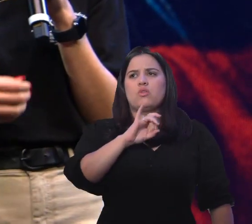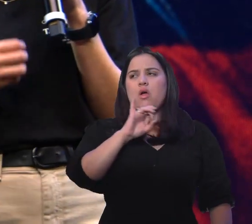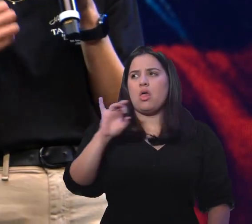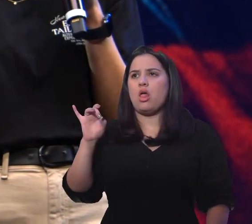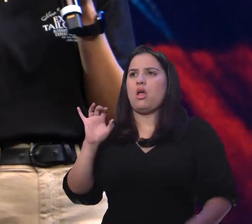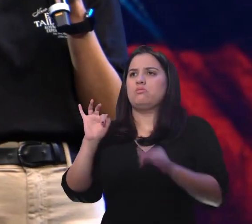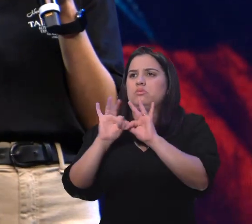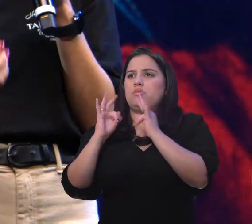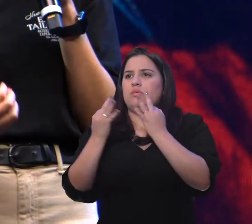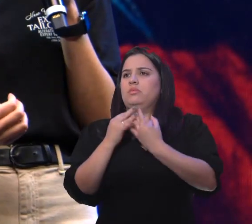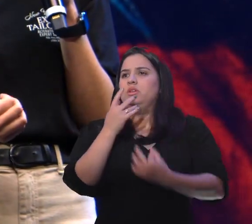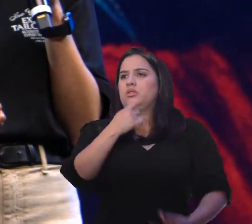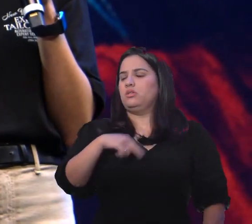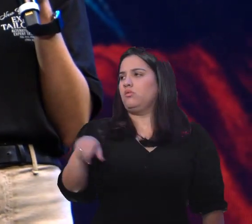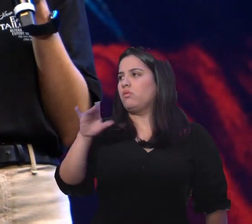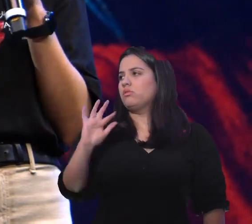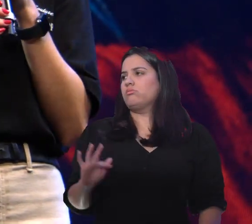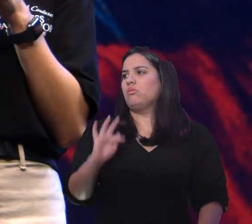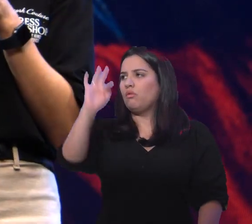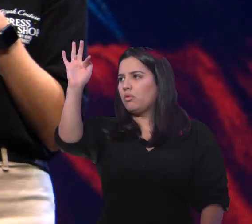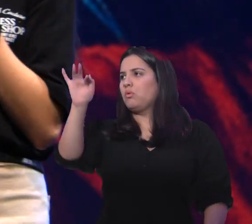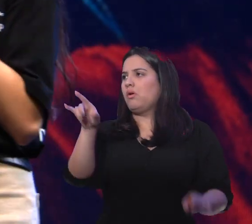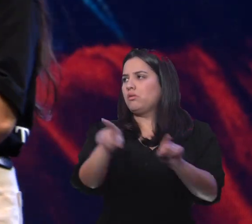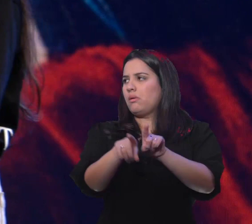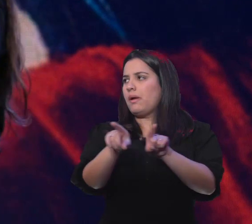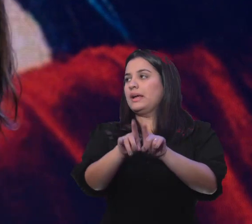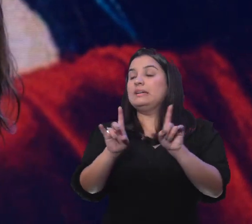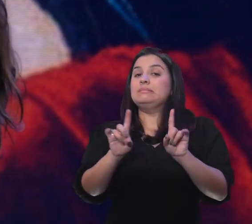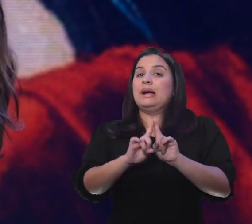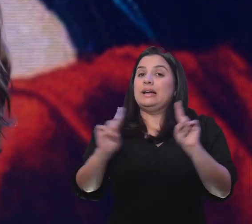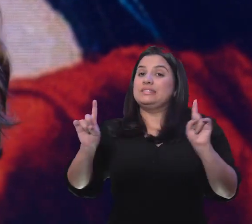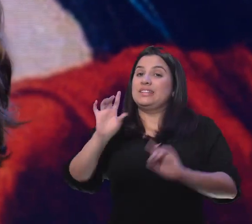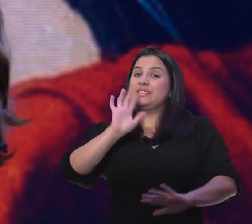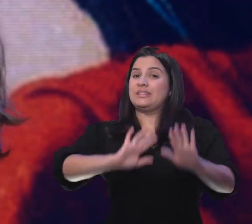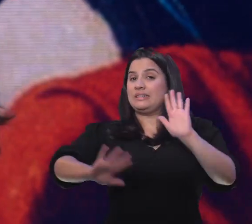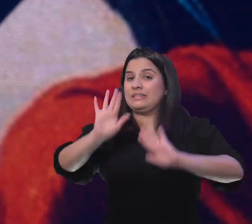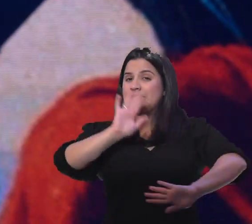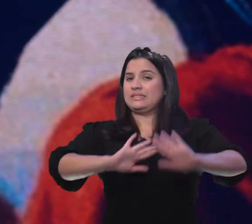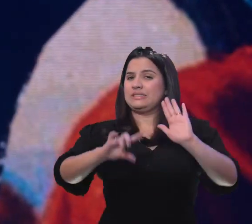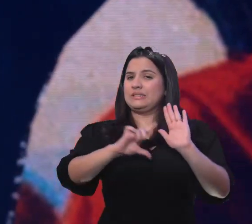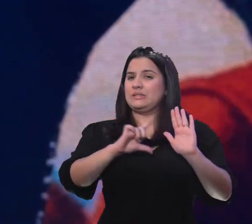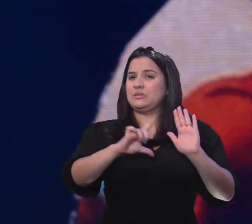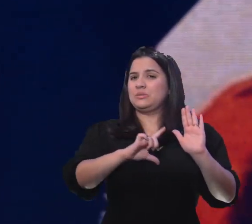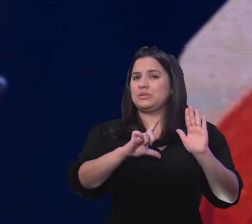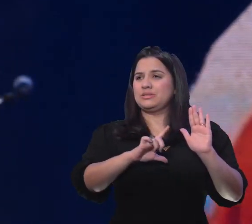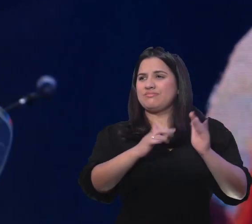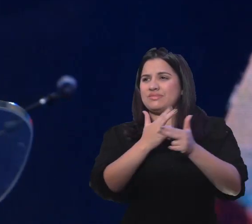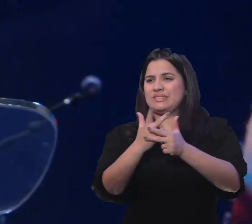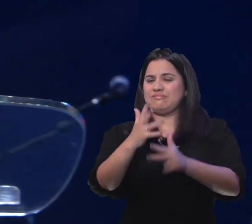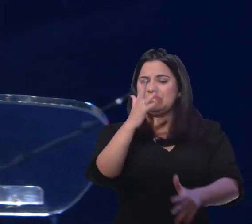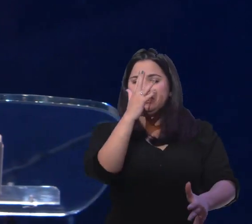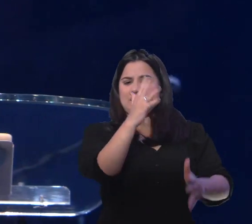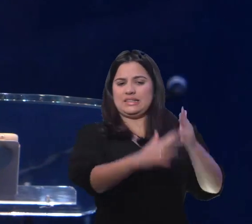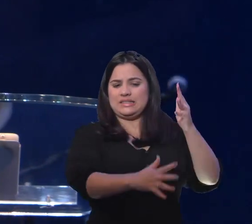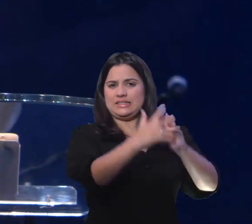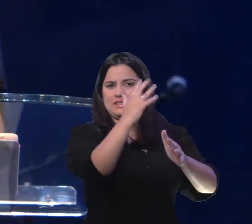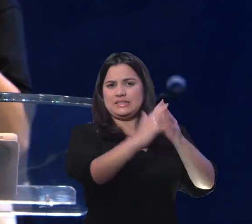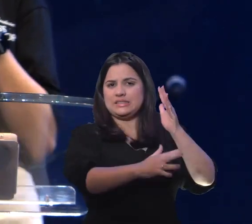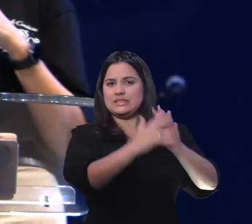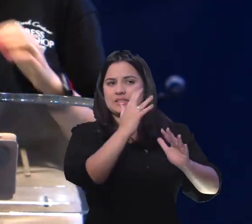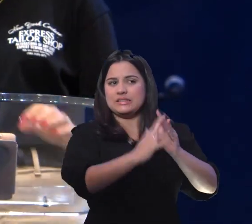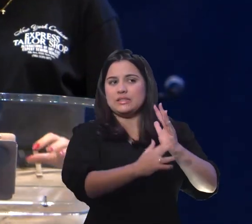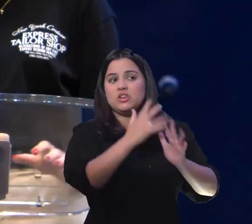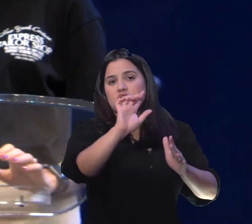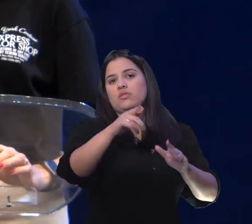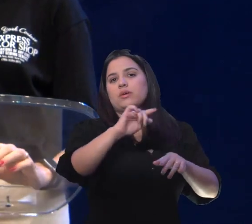família de vocês, no futuro de vocês. Só que às vezes tem algumas coisas que nos atrapalham de viver essas coisas, e é um pouco sobre isso que a gente